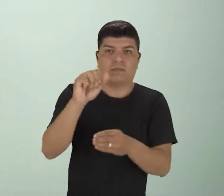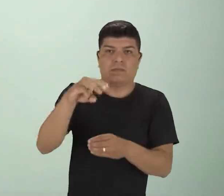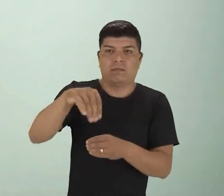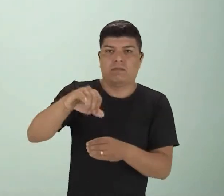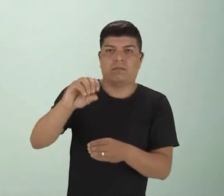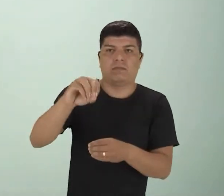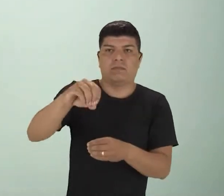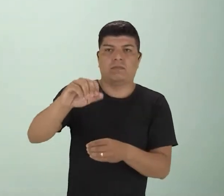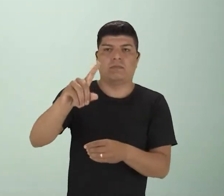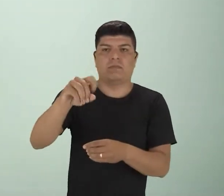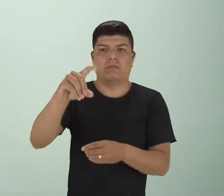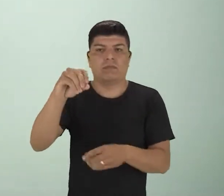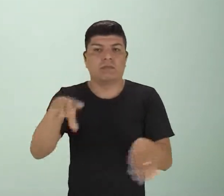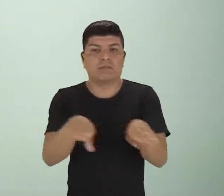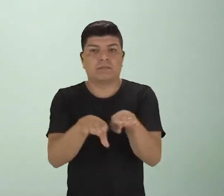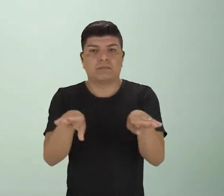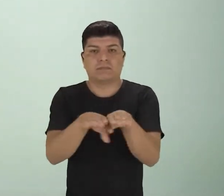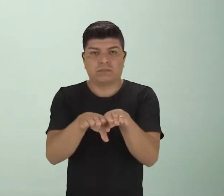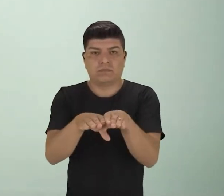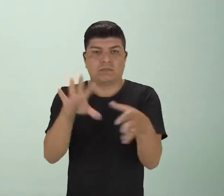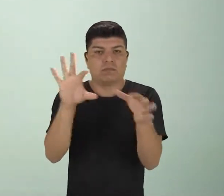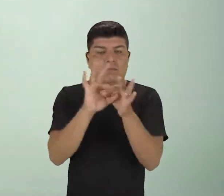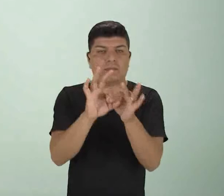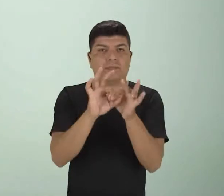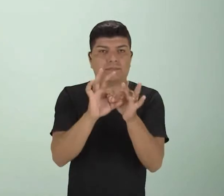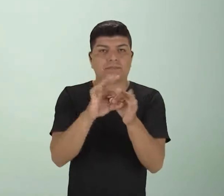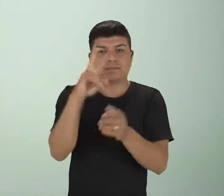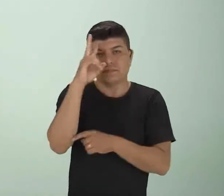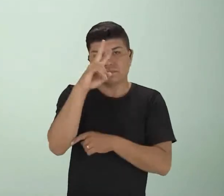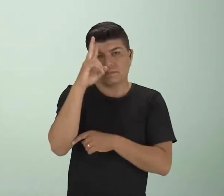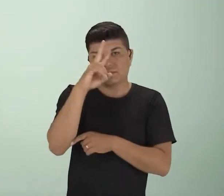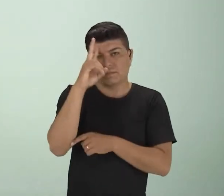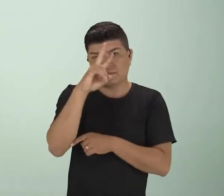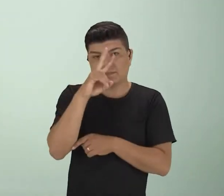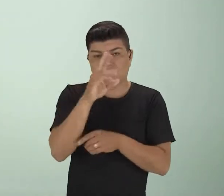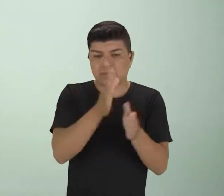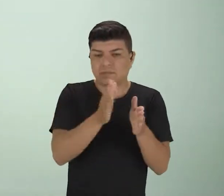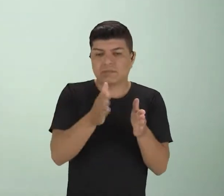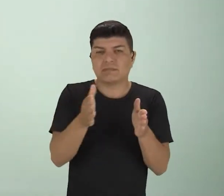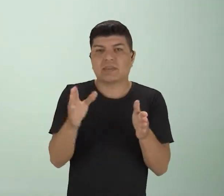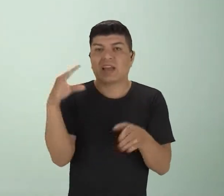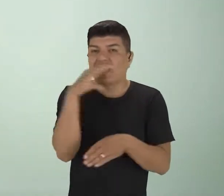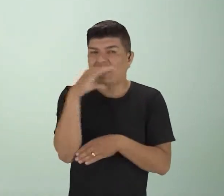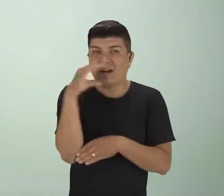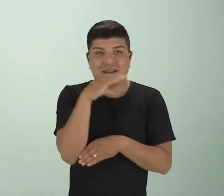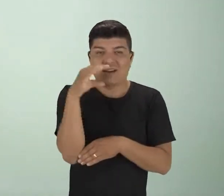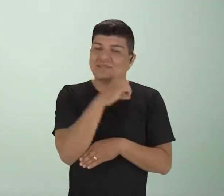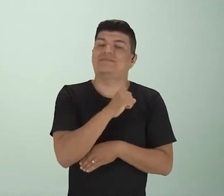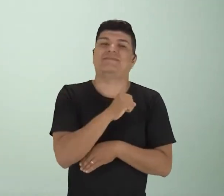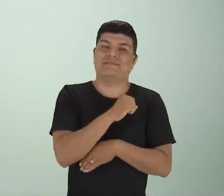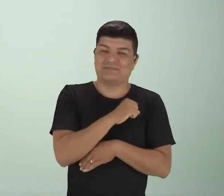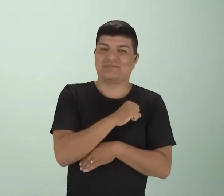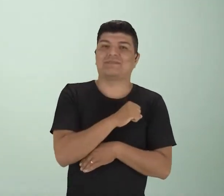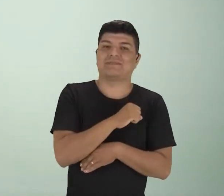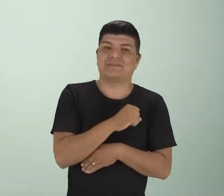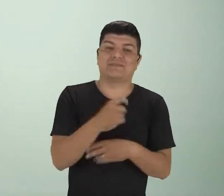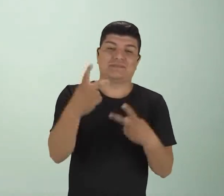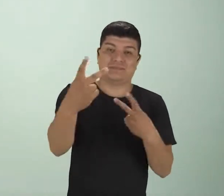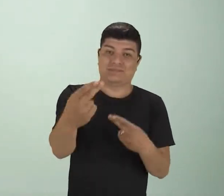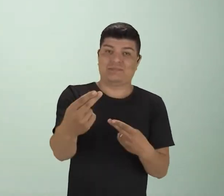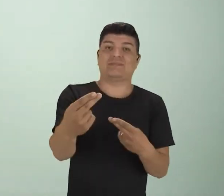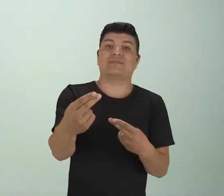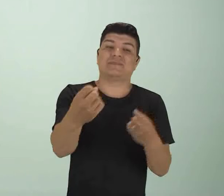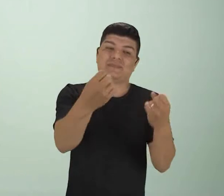está em suspensão lá no citoplasma para se ligar. Lembrando que essas etapas são muito rápidas, isso não vai acontecer dessa